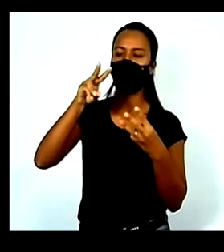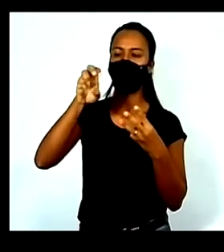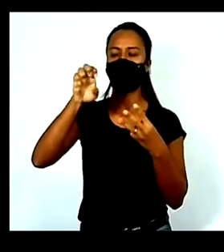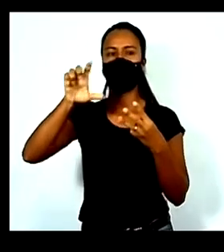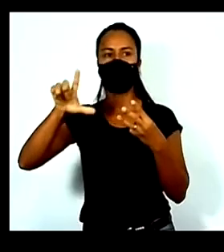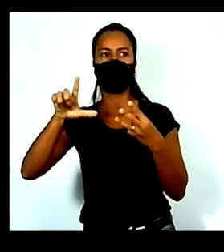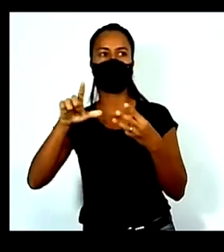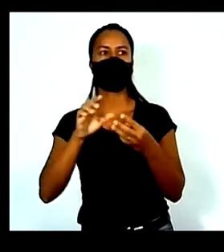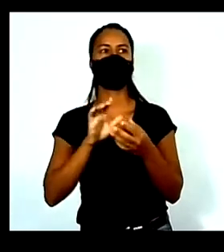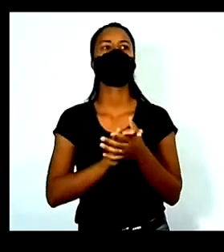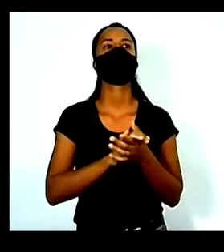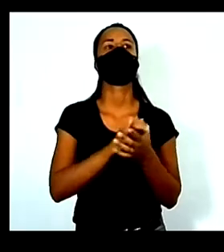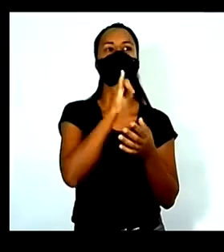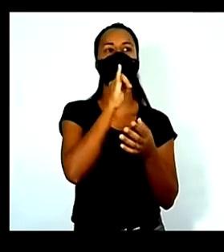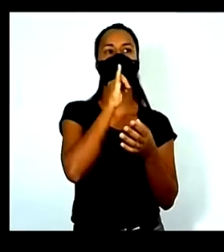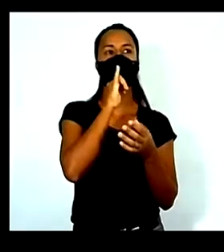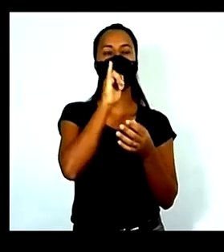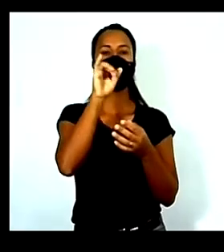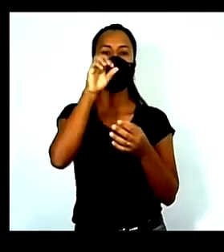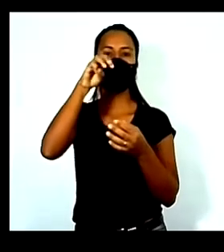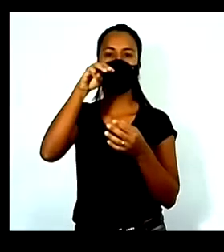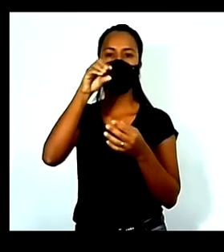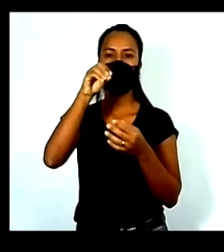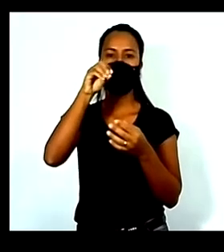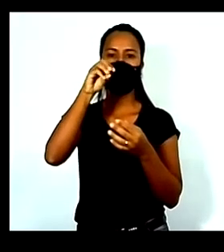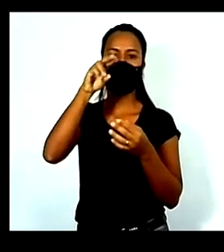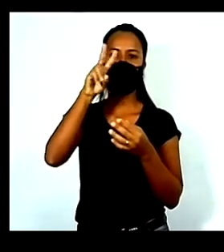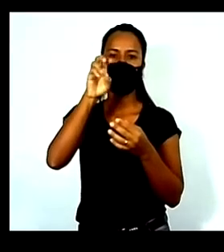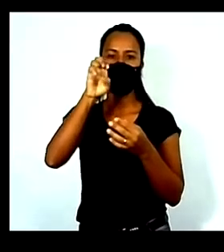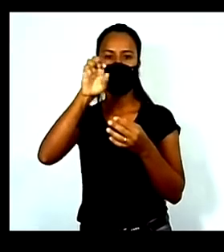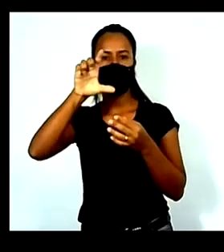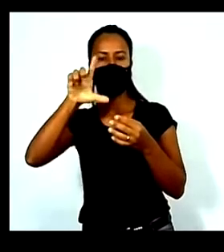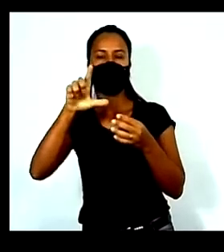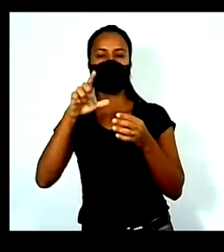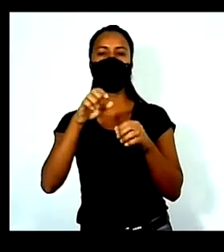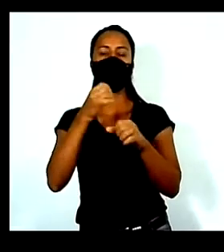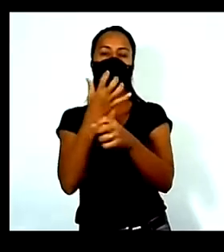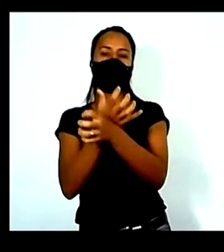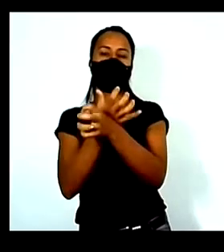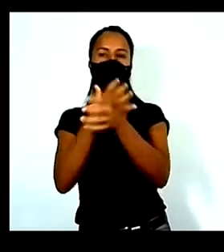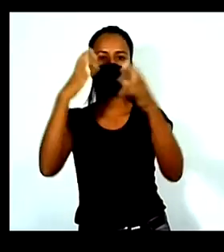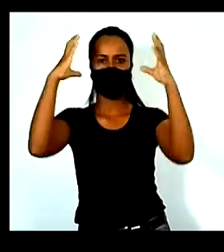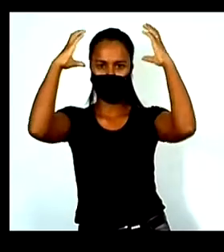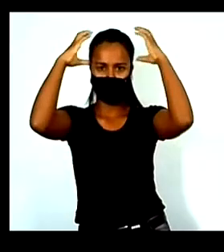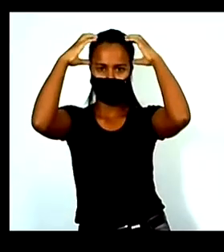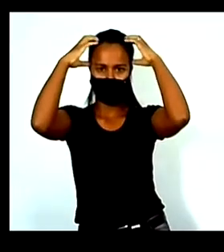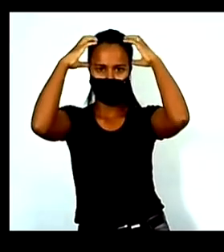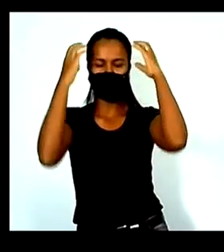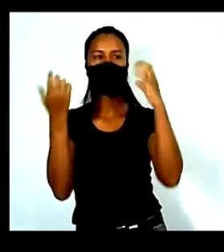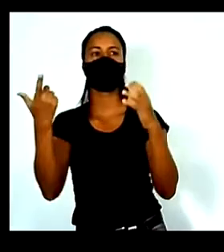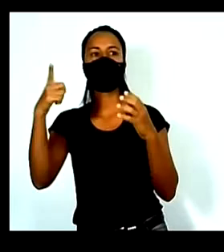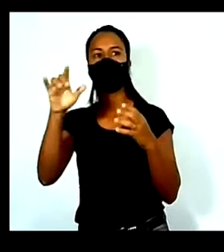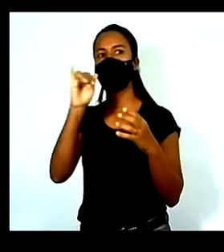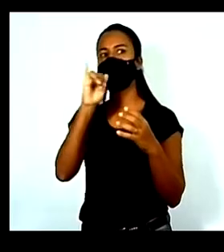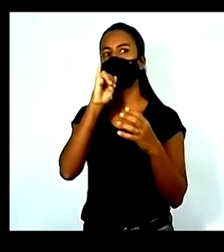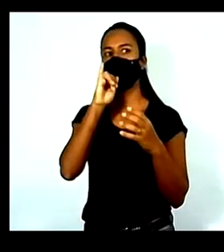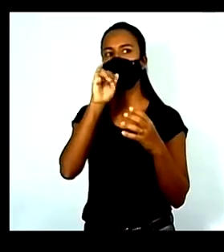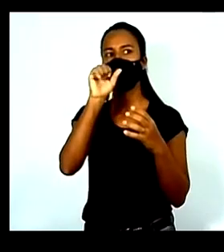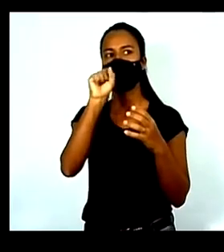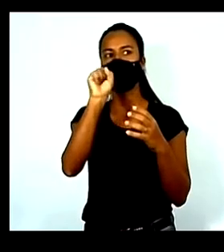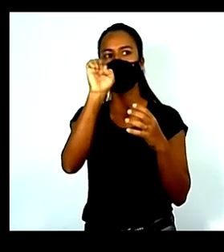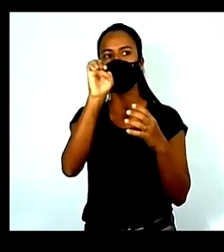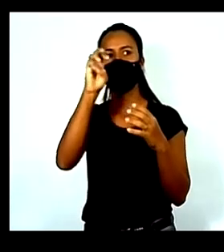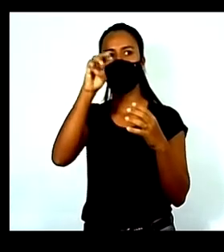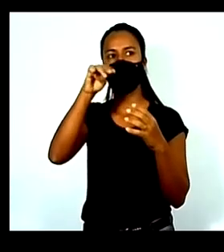de movimentação. Por exemplo, os ossos do crânio, tá? As articulações semimóveis são aquelas que